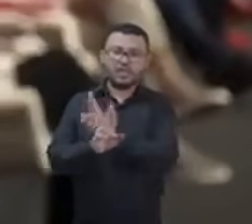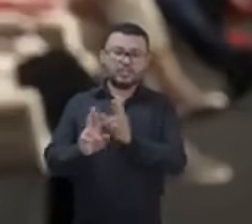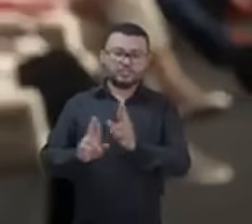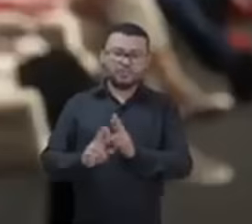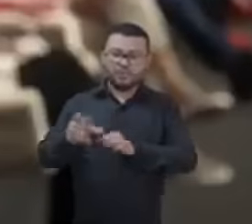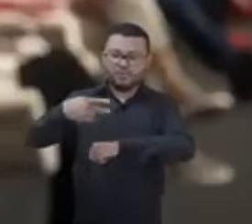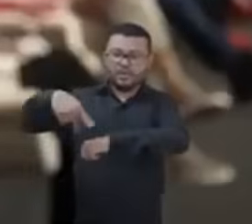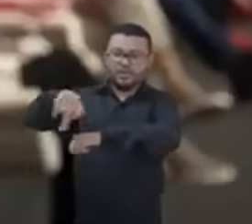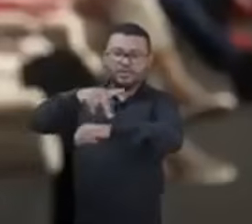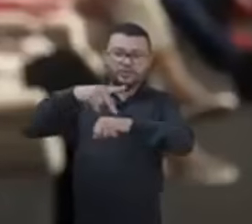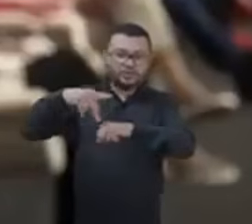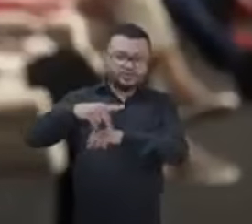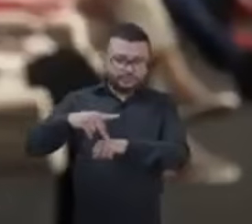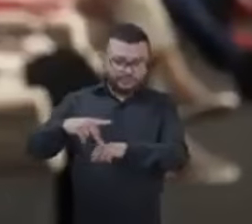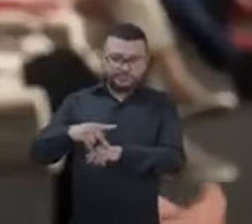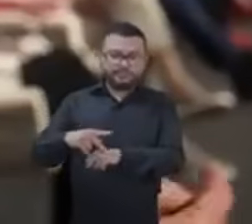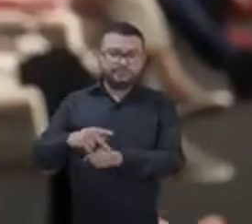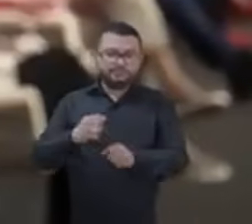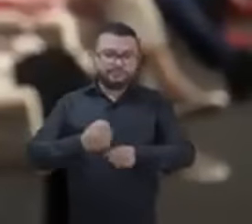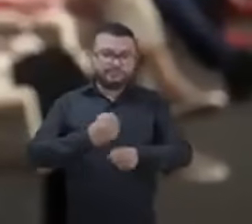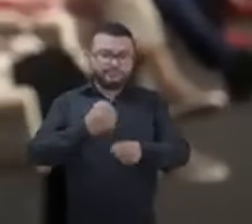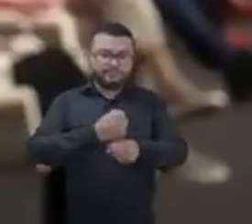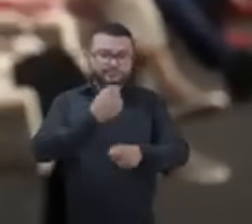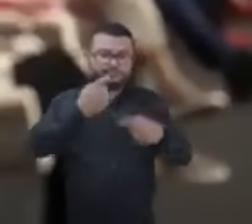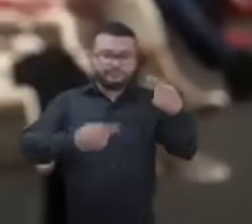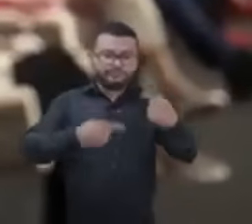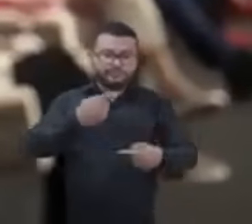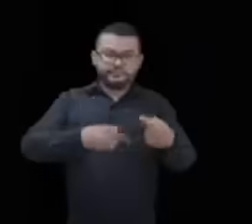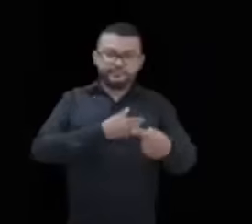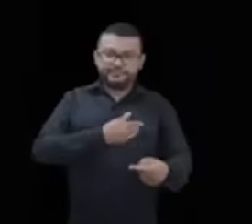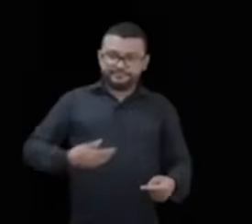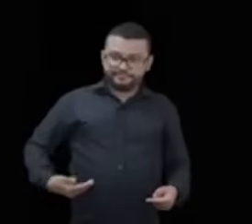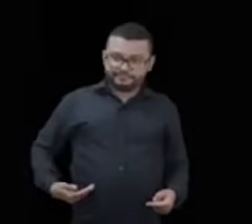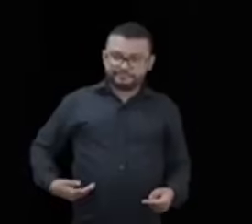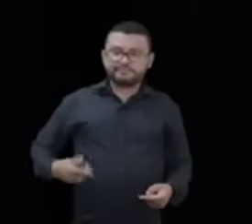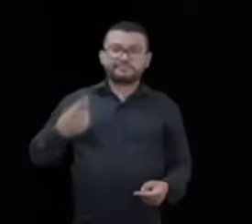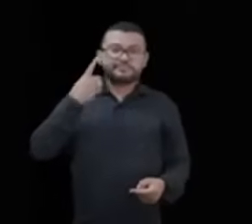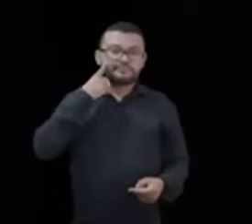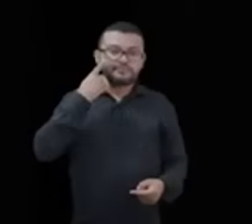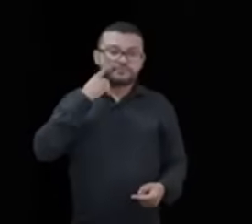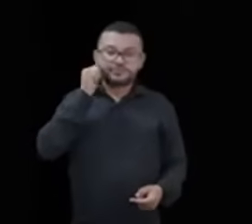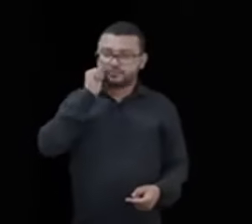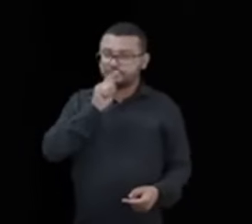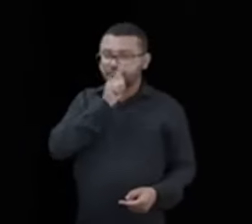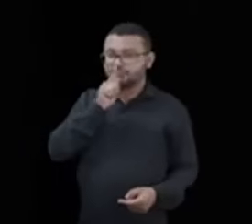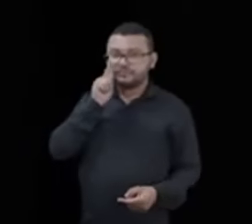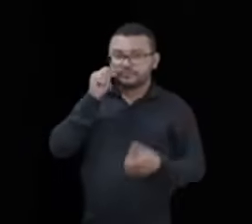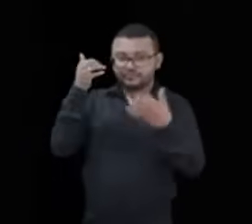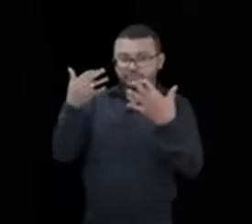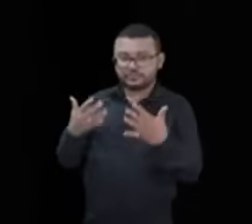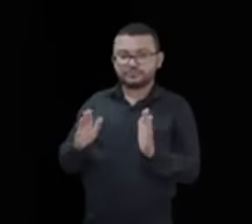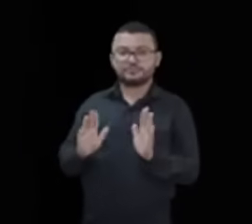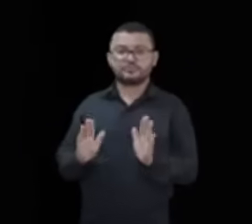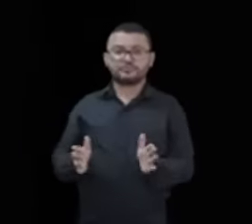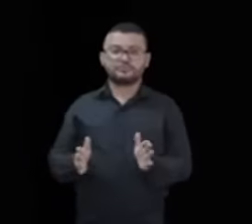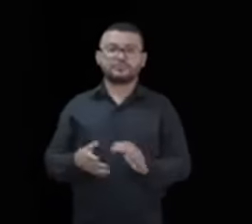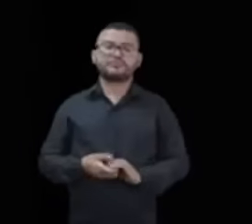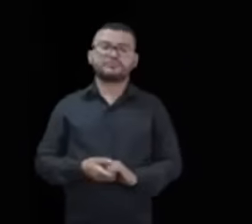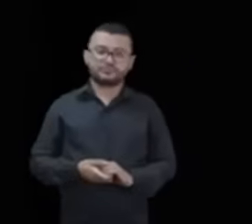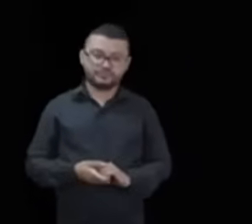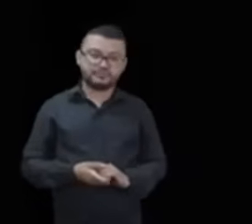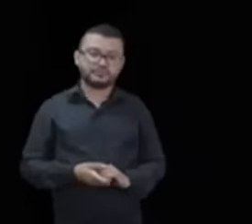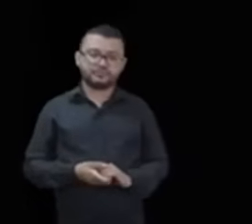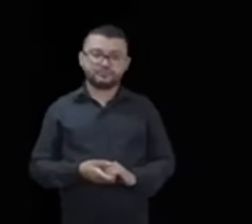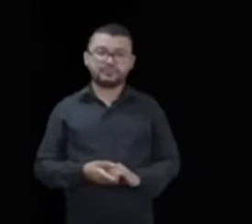Brasil, tem reconstruído as políticas públicas, como bem disse aqui a Gleisi. Portanto,